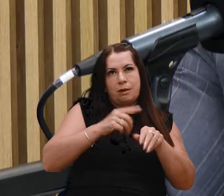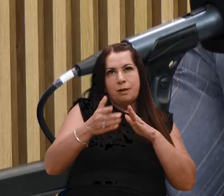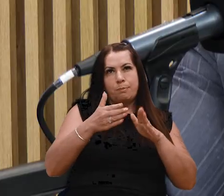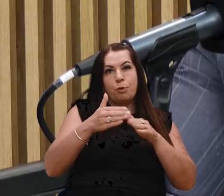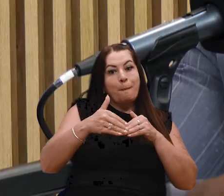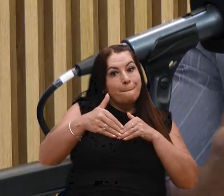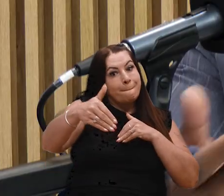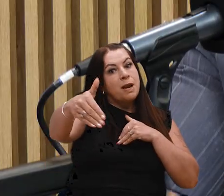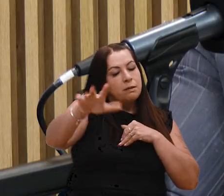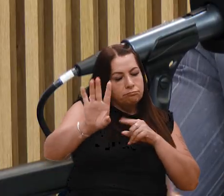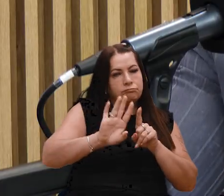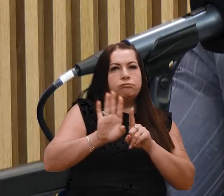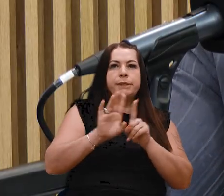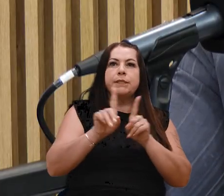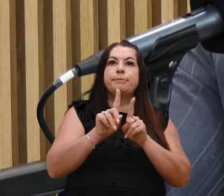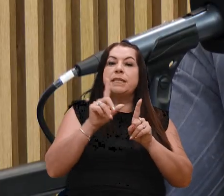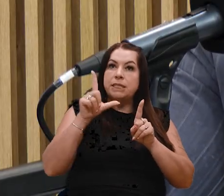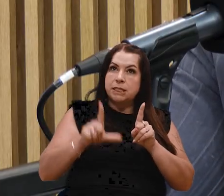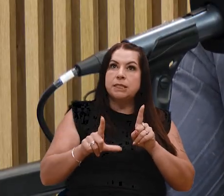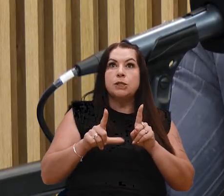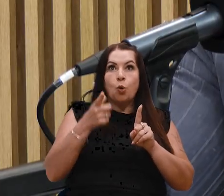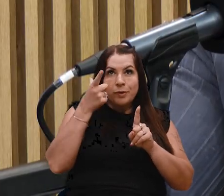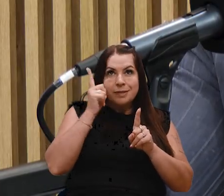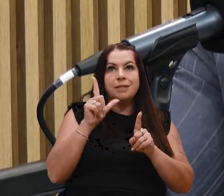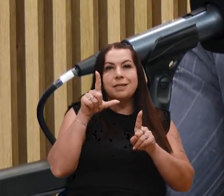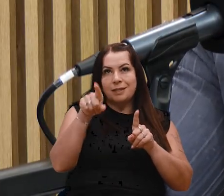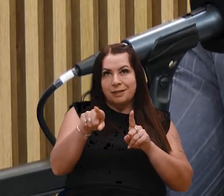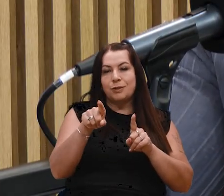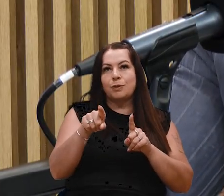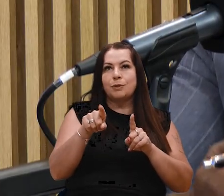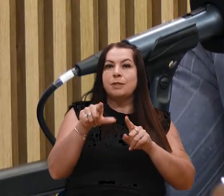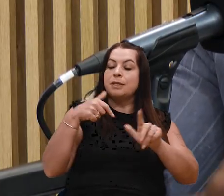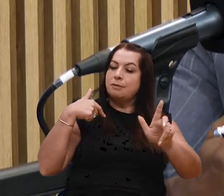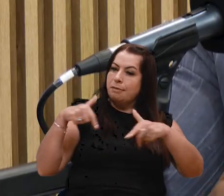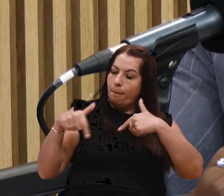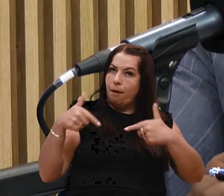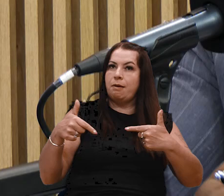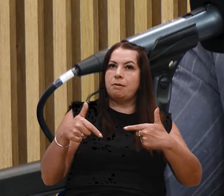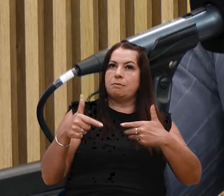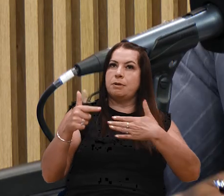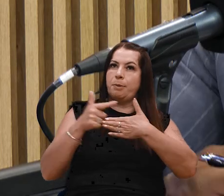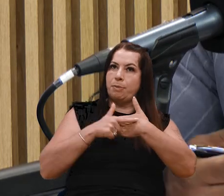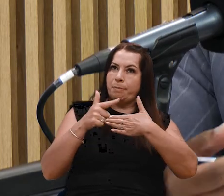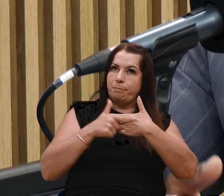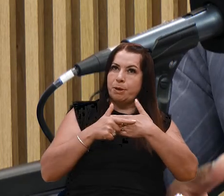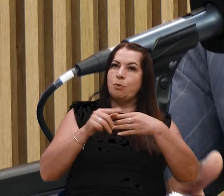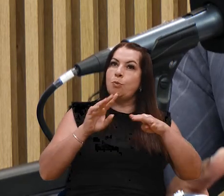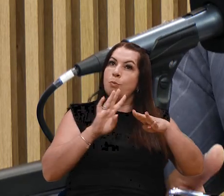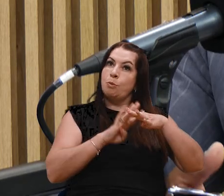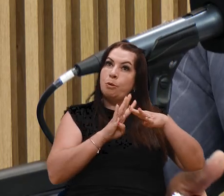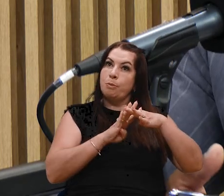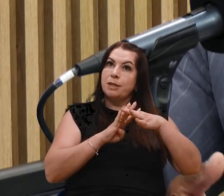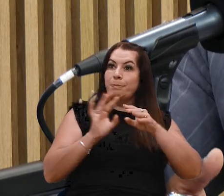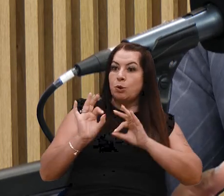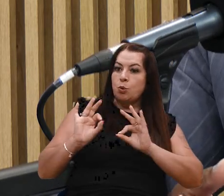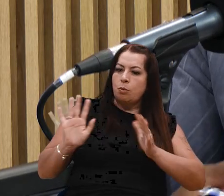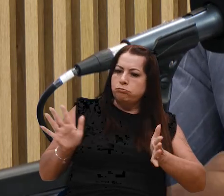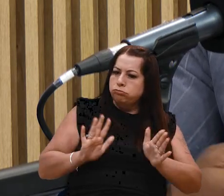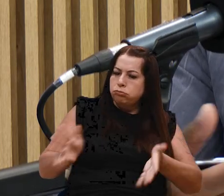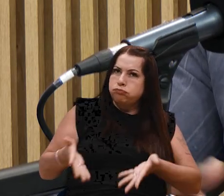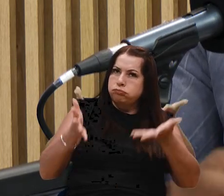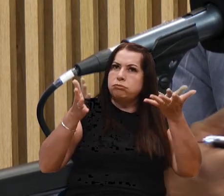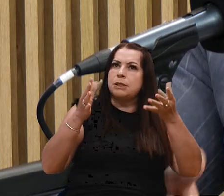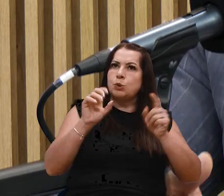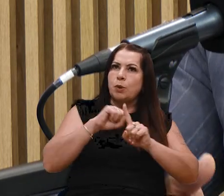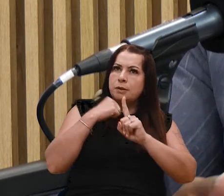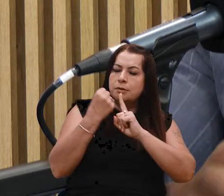estão sendo feitas, né, que se saia essa concessão, que se saia esse trabalho. Então é papel do MOB também mobilizar a sociedade para dizer que,